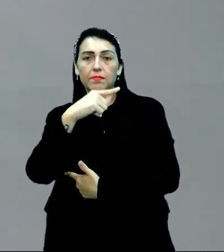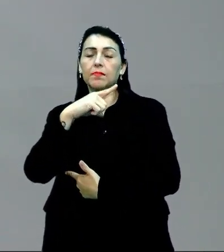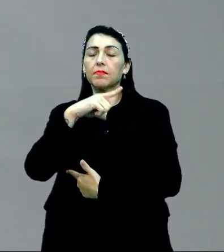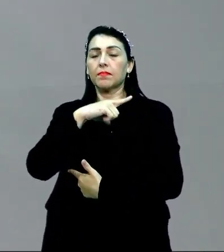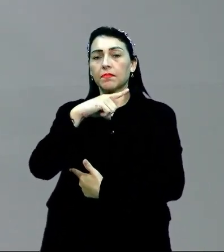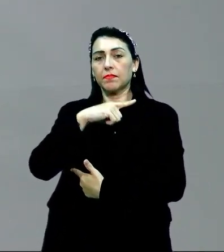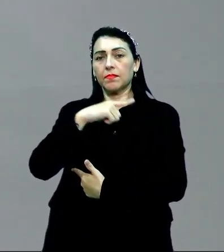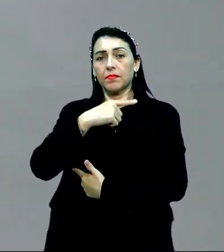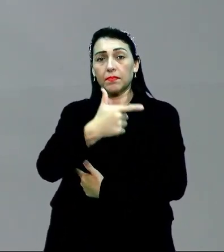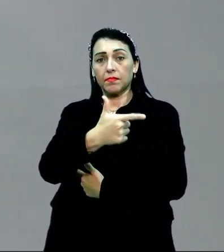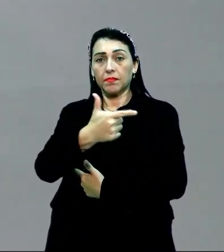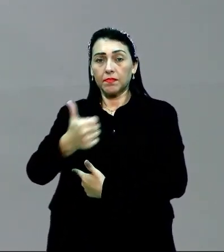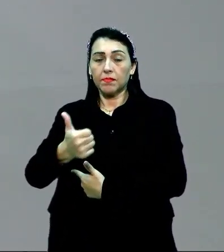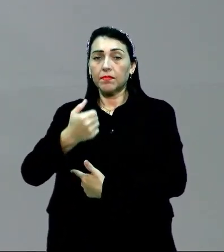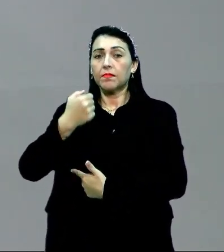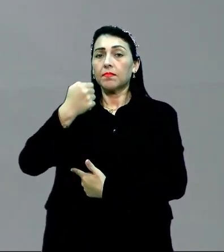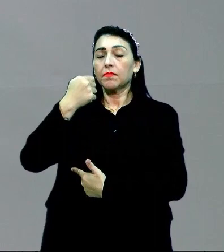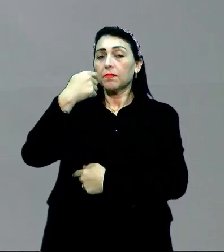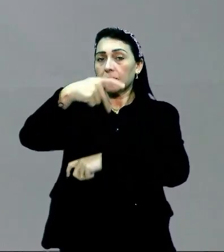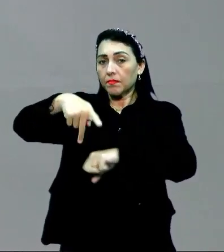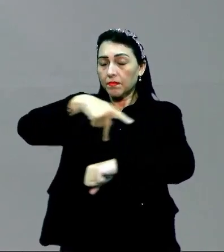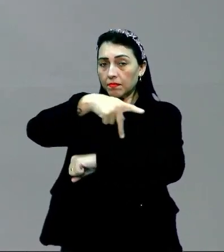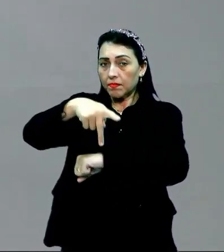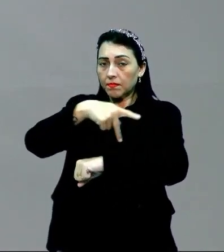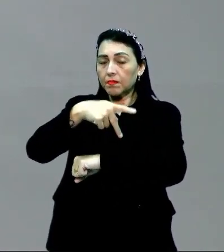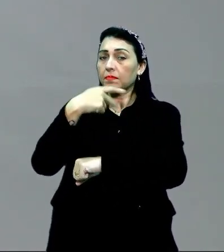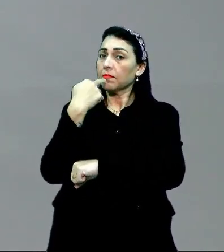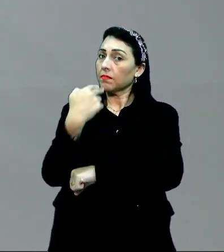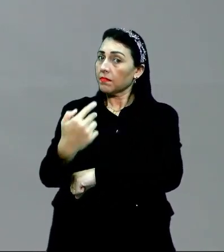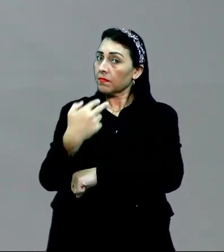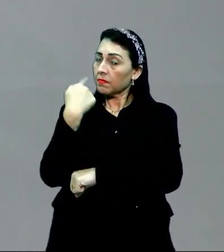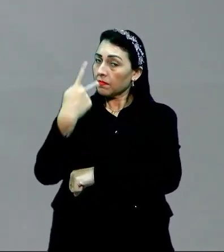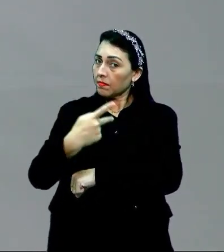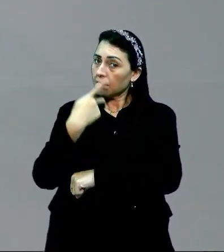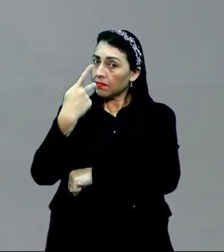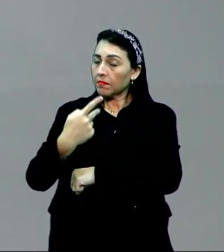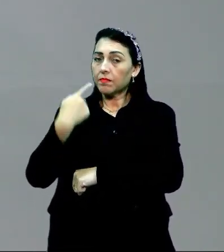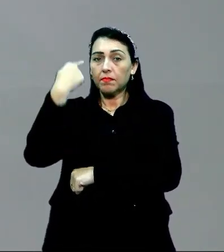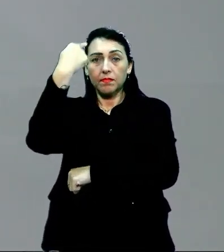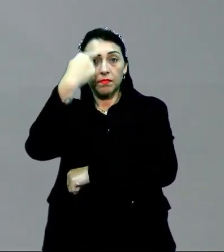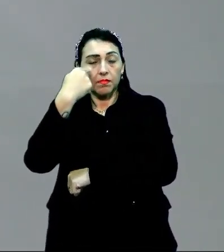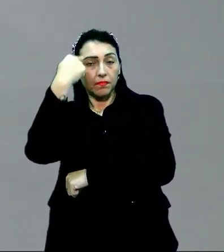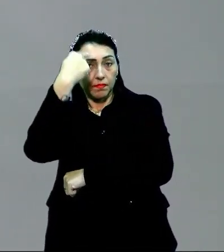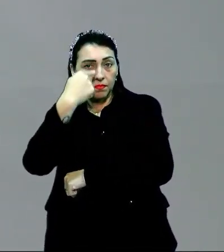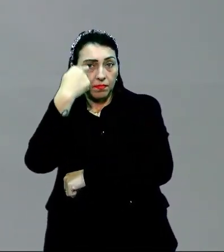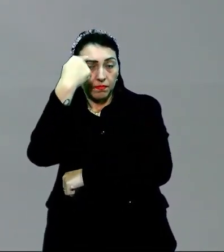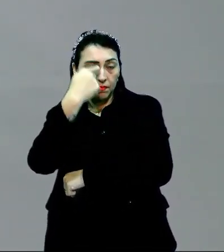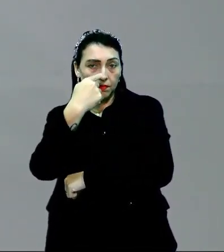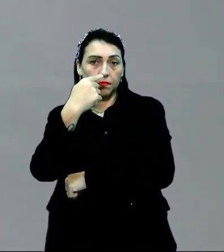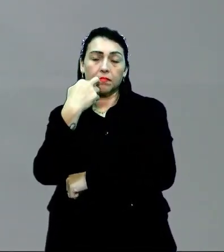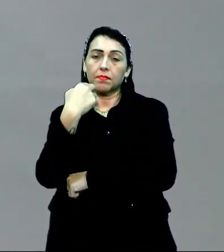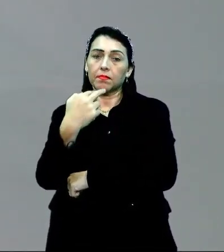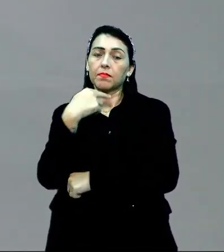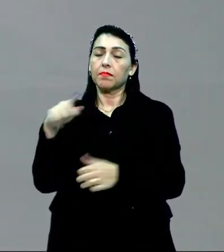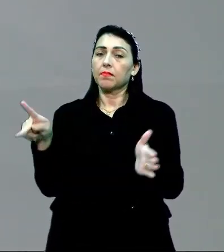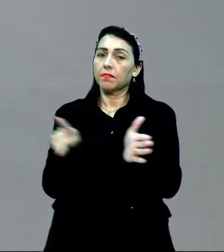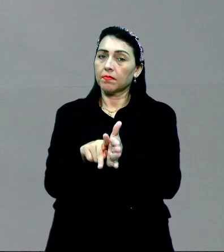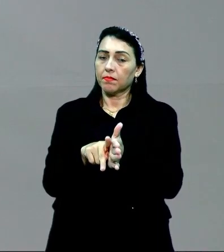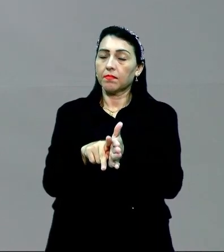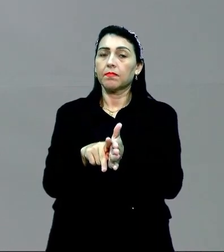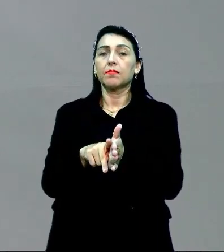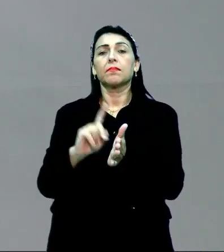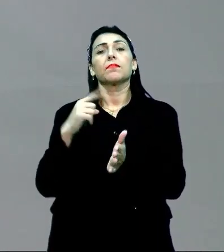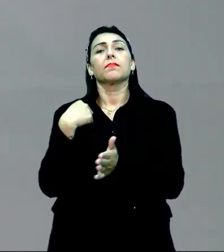oficialmente né 21 países que são espanablantes né ou seja tem um espanhol língua oficial então